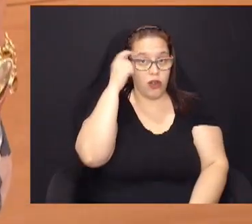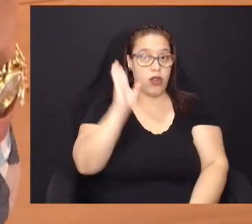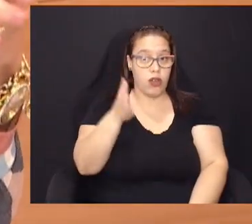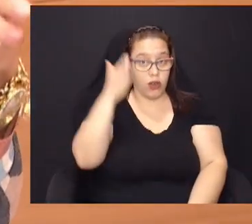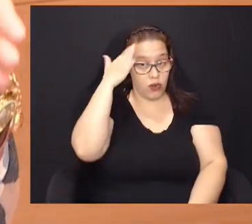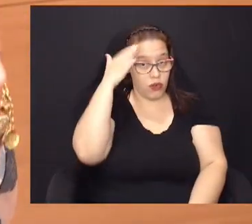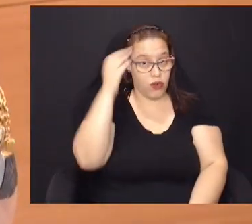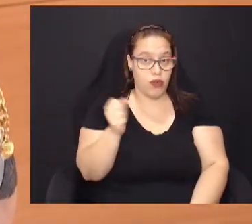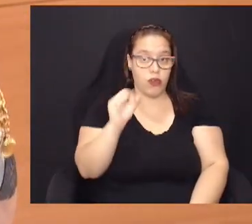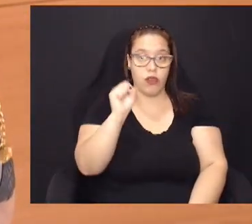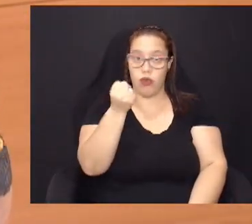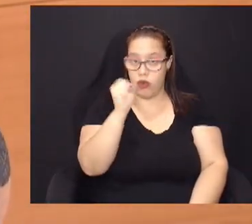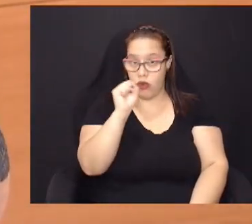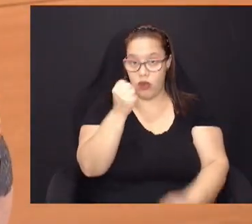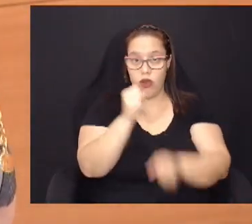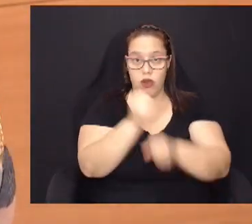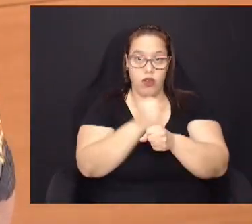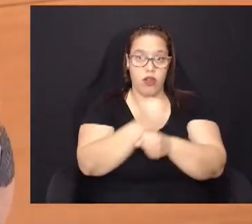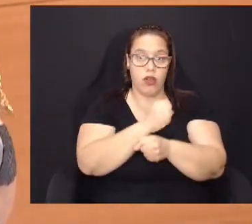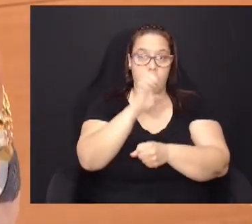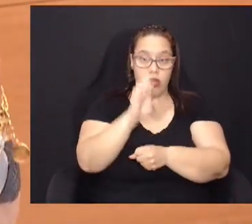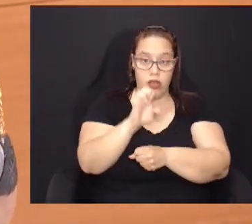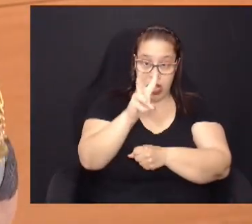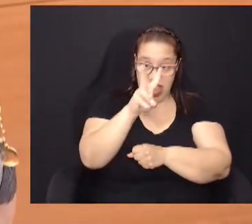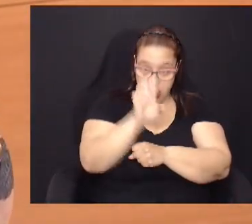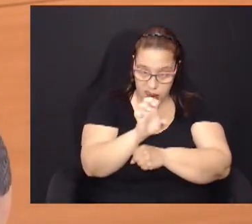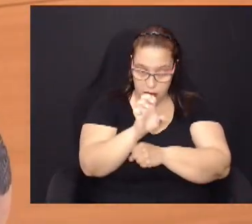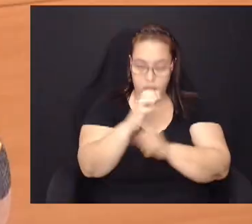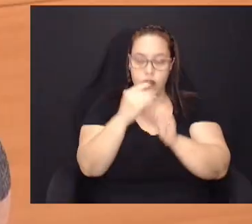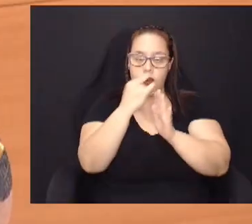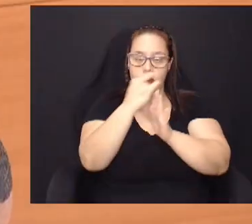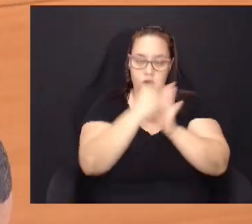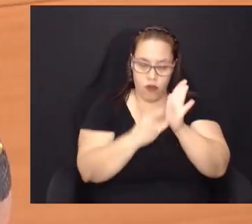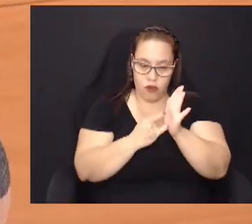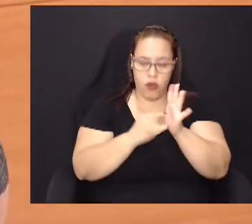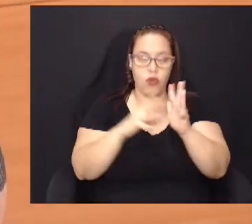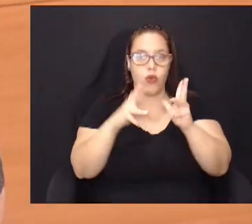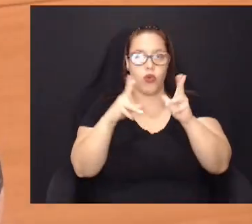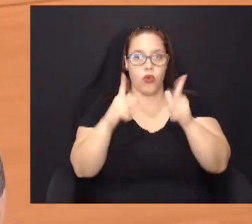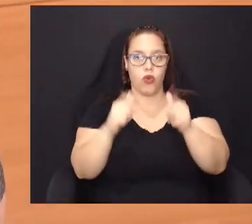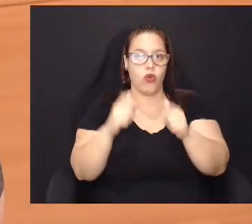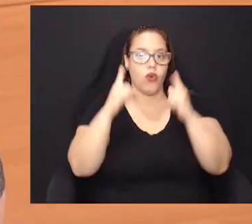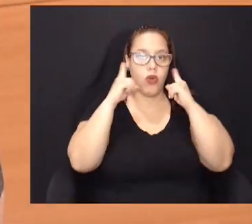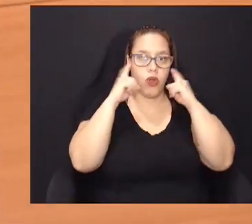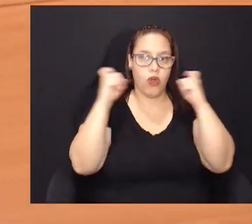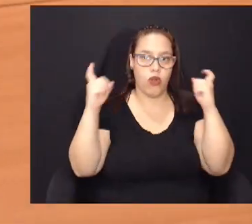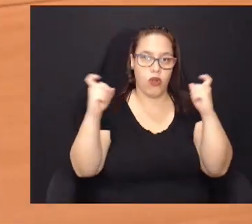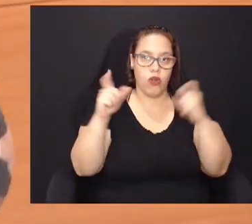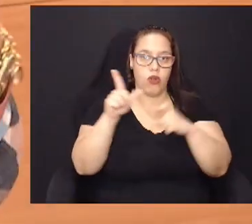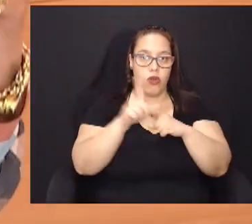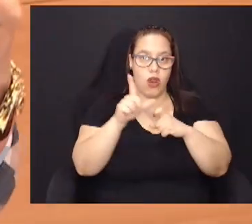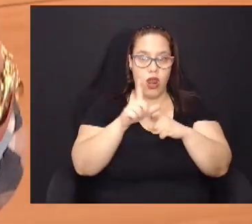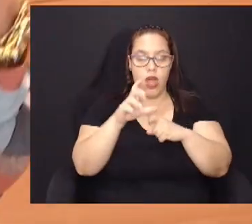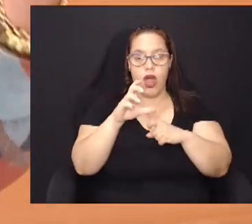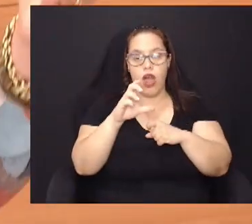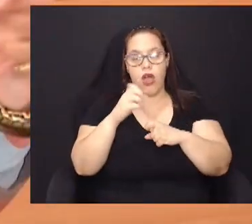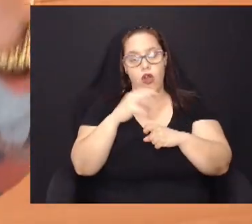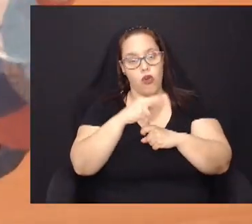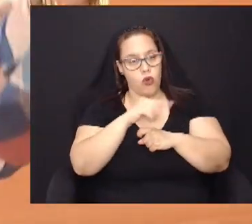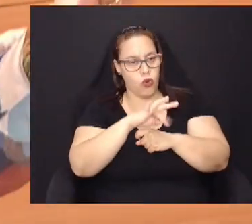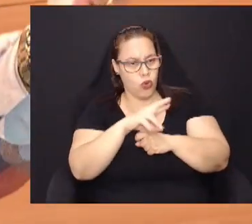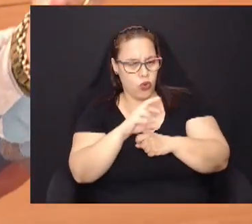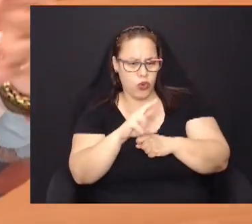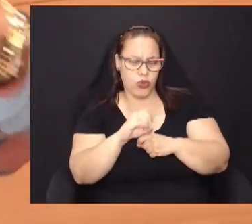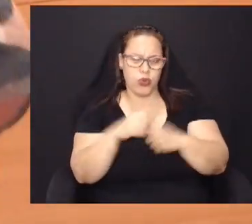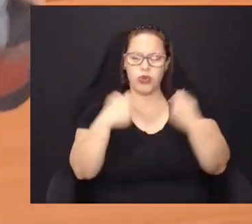nesses 8 anos de EIVE, que tudo é tratamento acústico e laudo acústico, por que eu preciso pedir